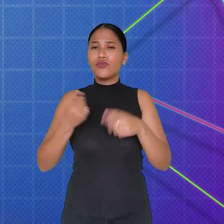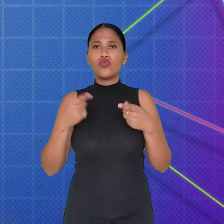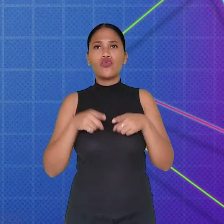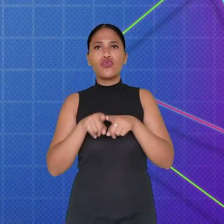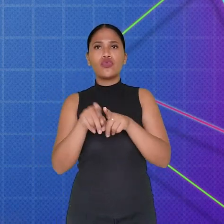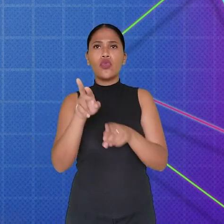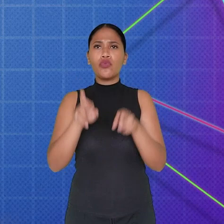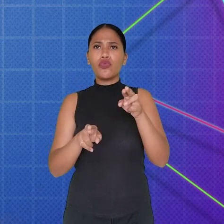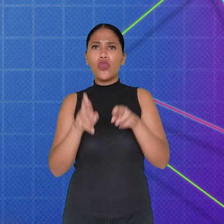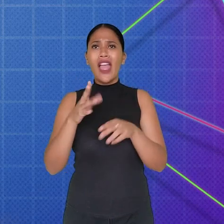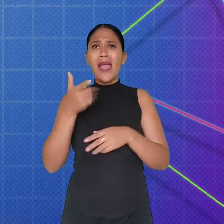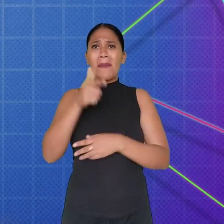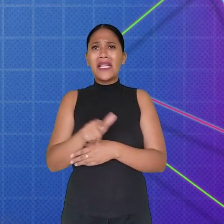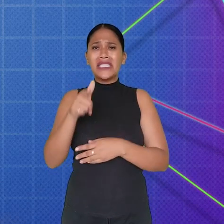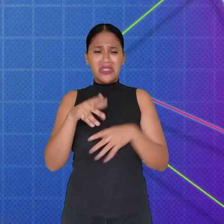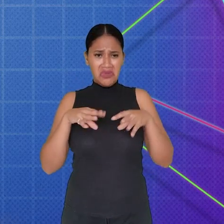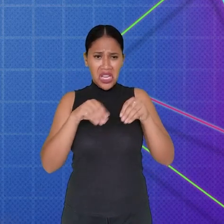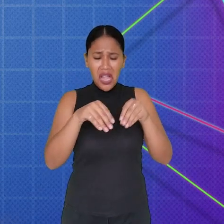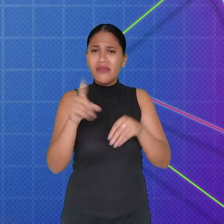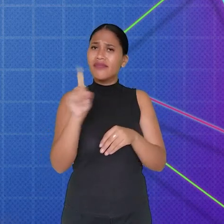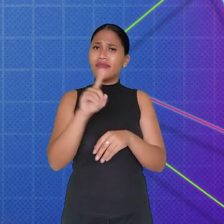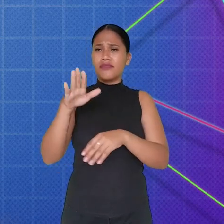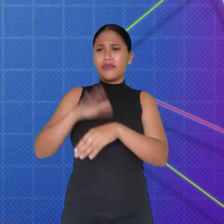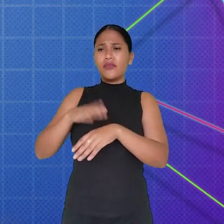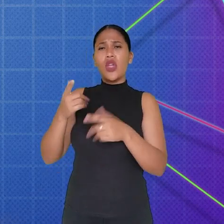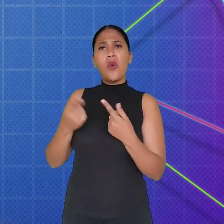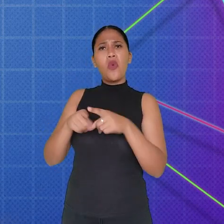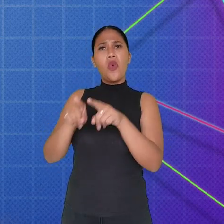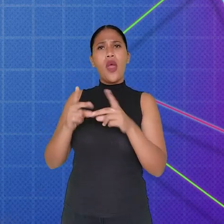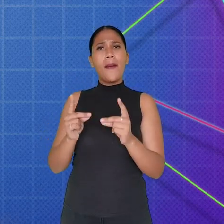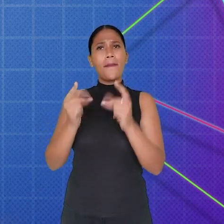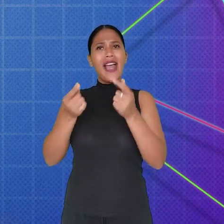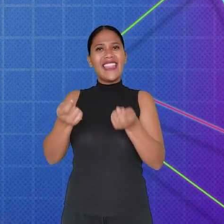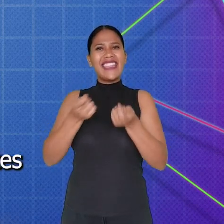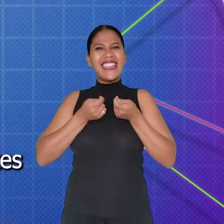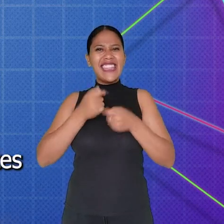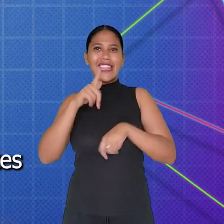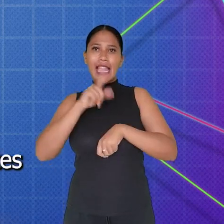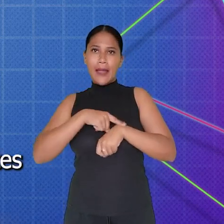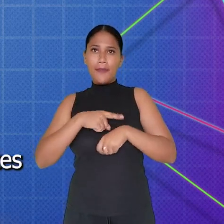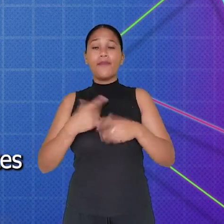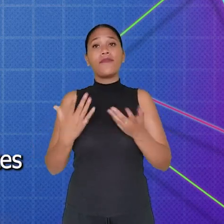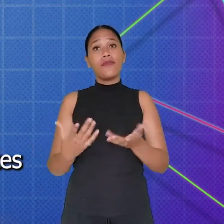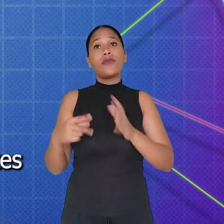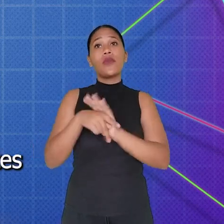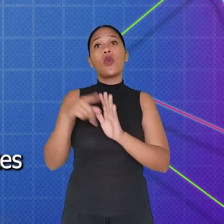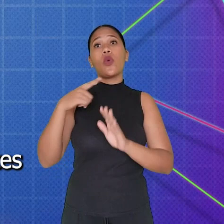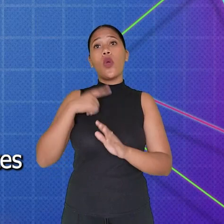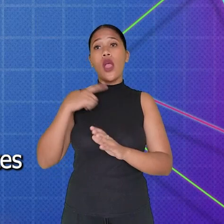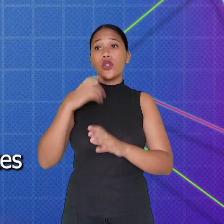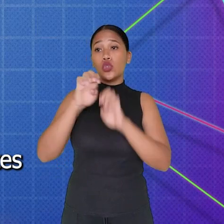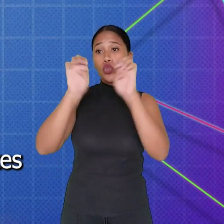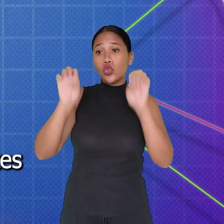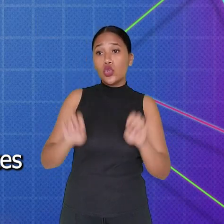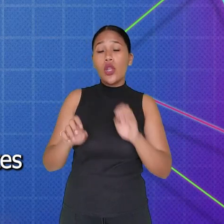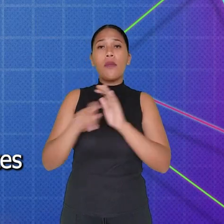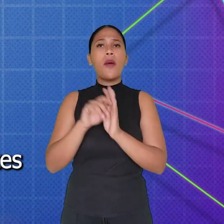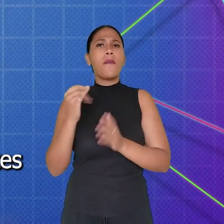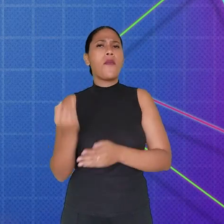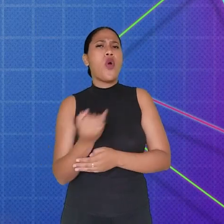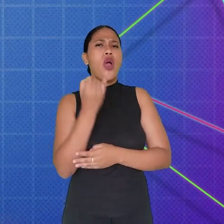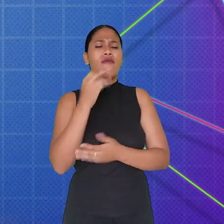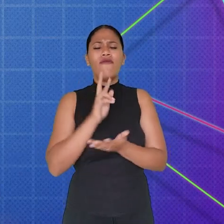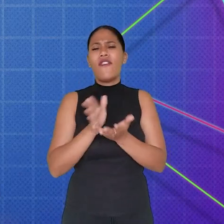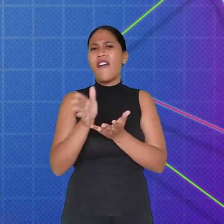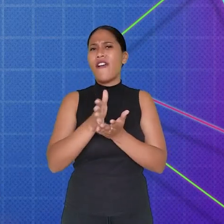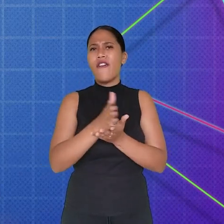tarefas repetitivas, aumentando a eficiência do código e economizando tempo. As estruturas de repetição são importantes por vários